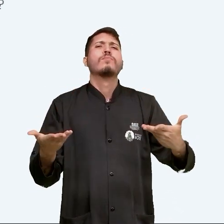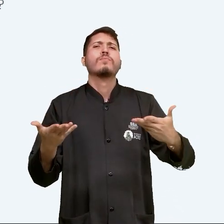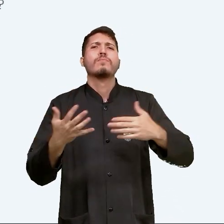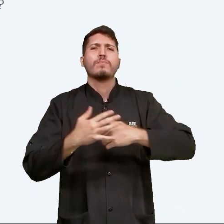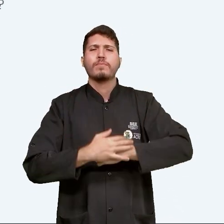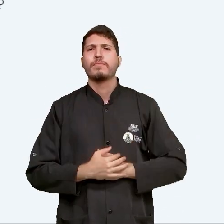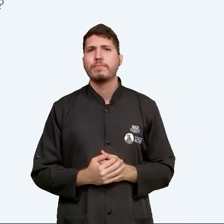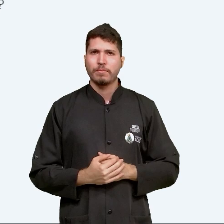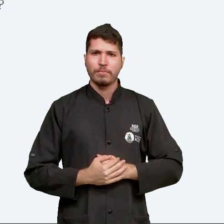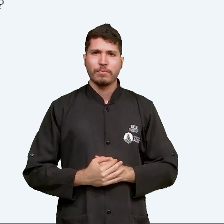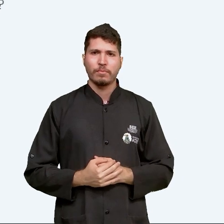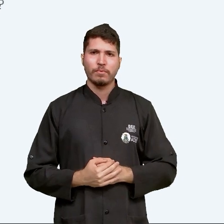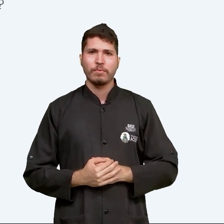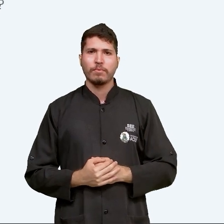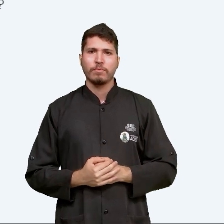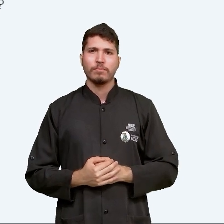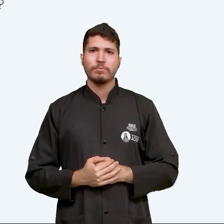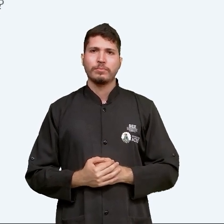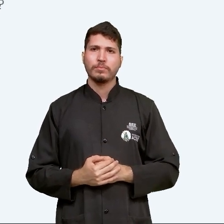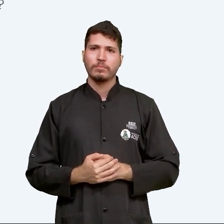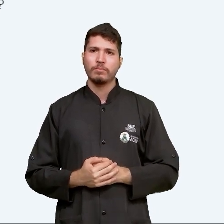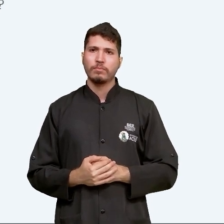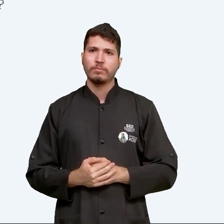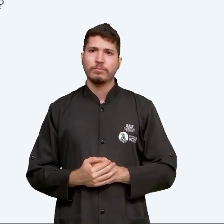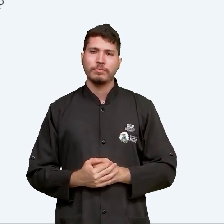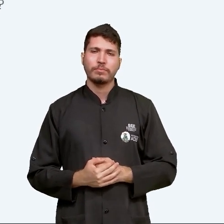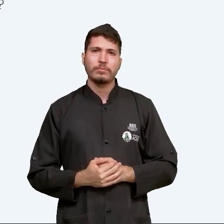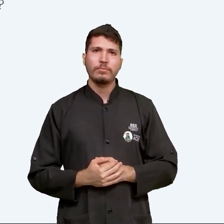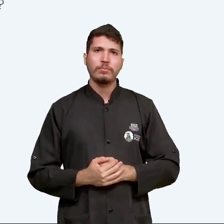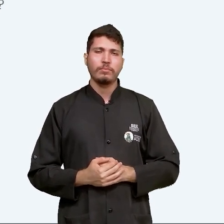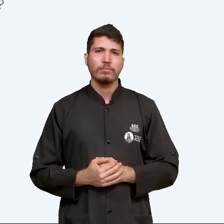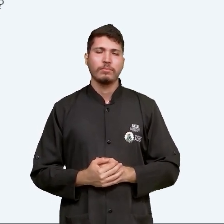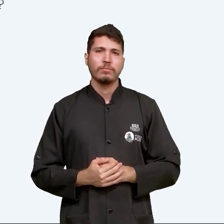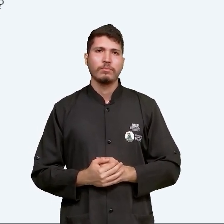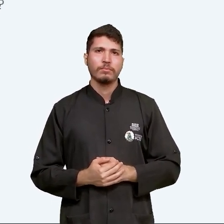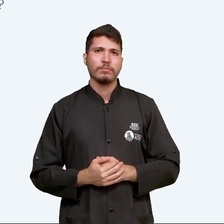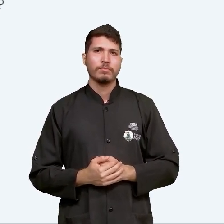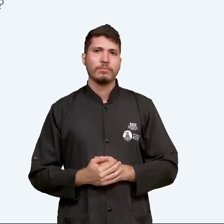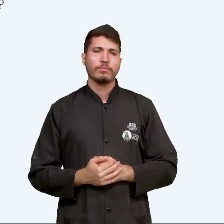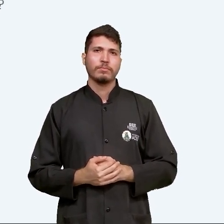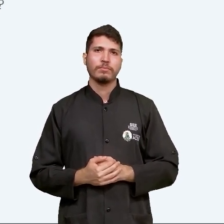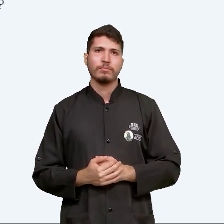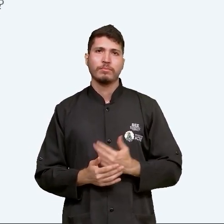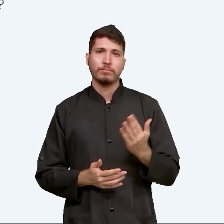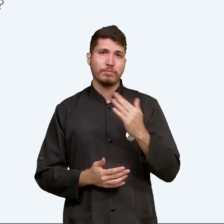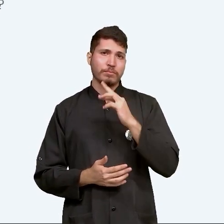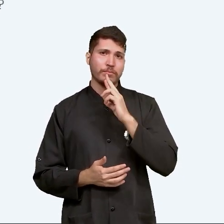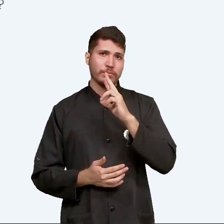Certo? Vamos lá, então, para a nossa resposta correta?